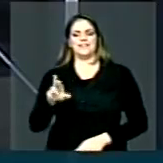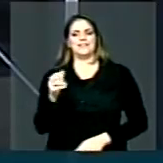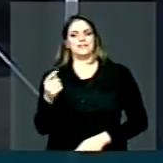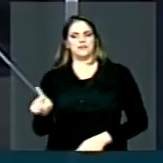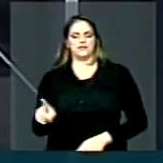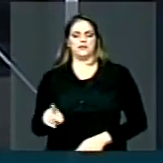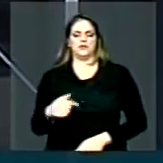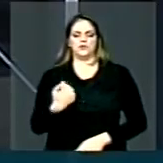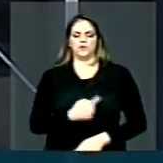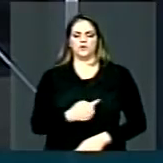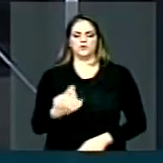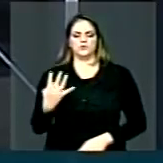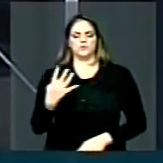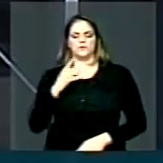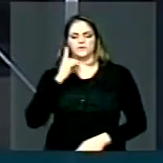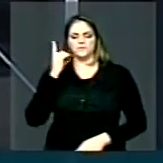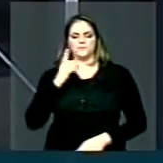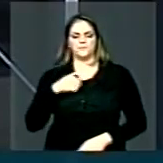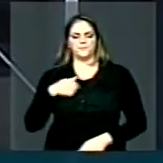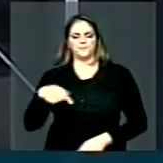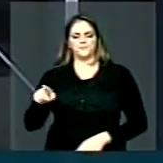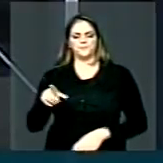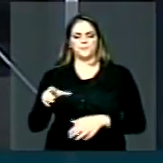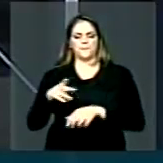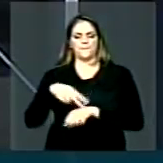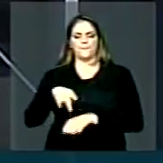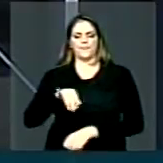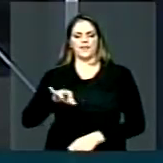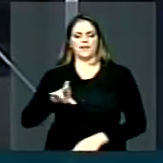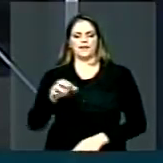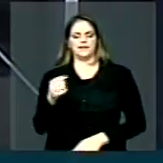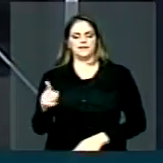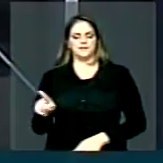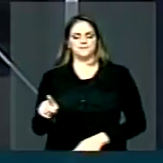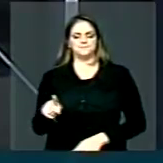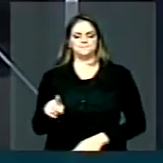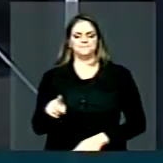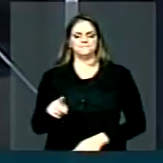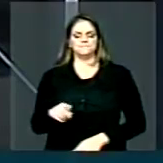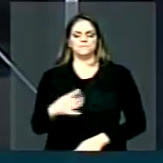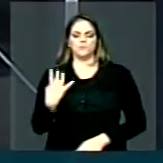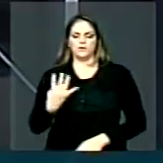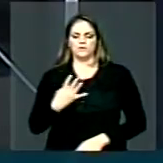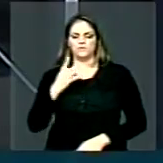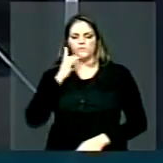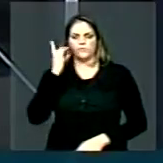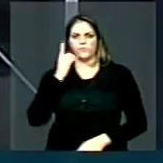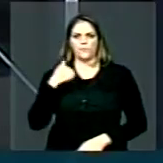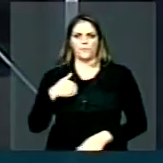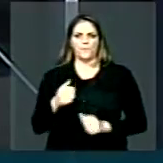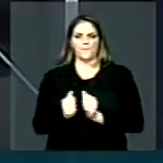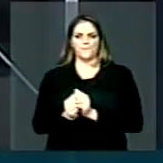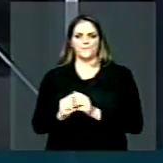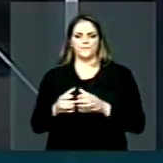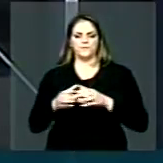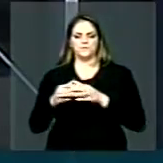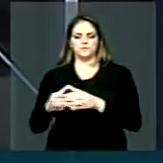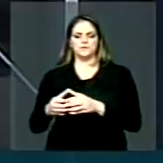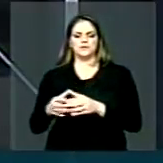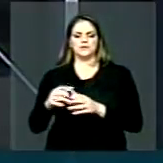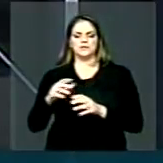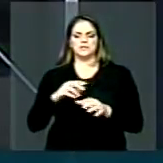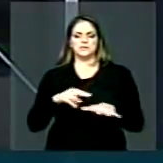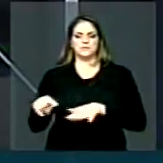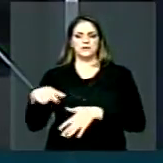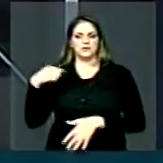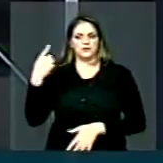4 parlamentares ao Irã, Eduardo Suplicy, Valdir Raup e Edson Santos, com esse deputado, e a semana que